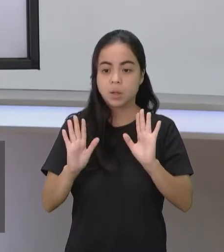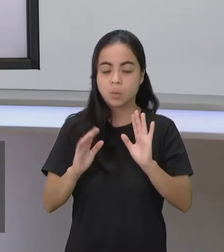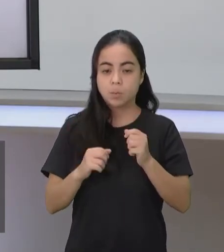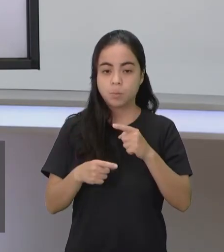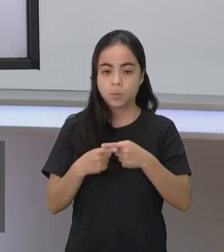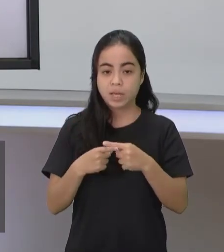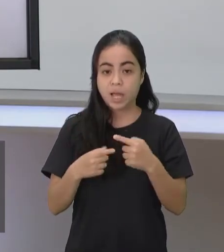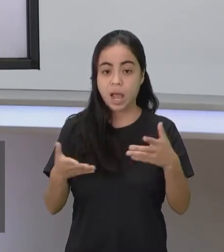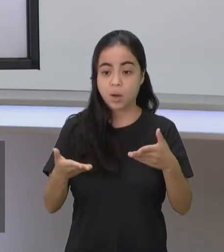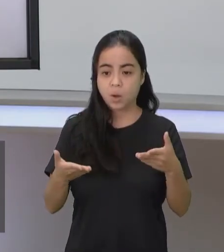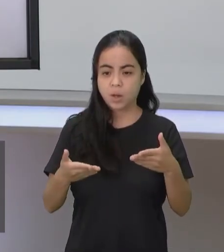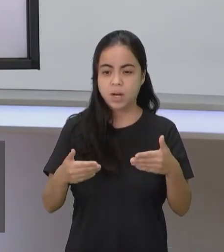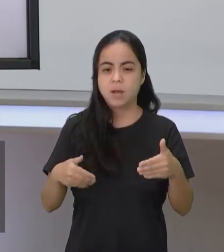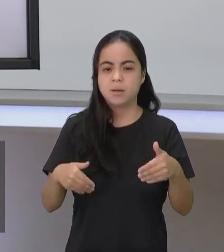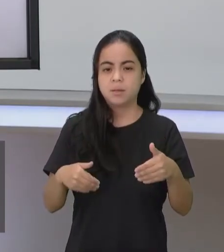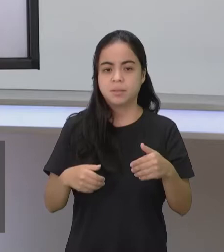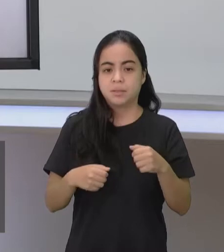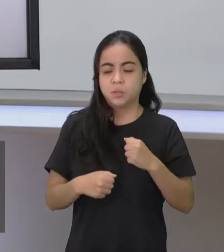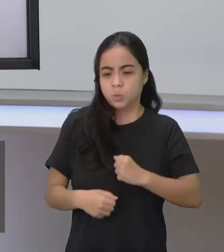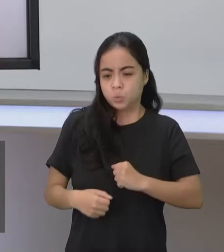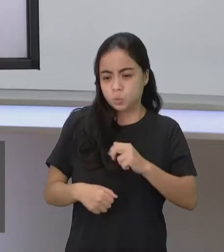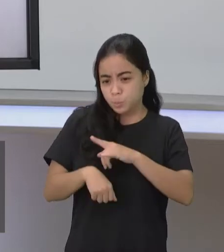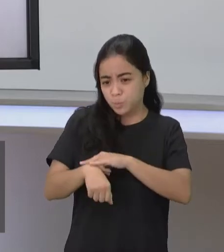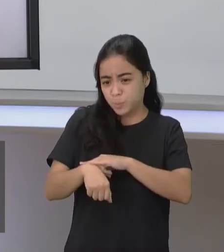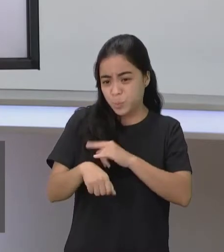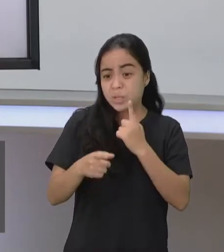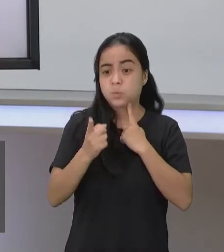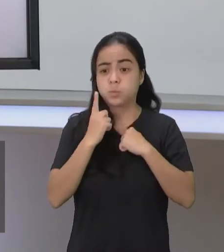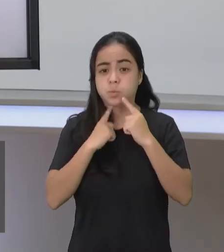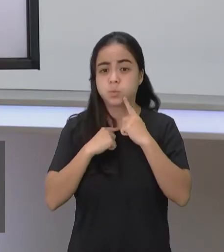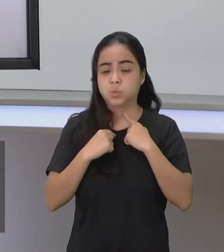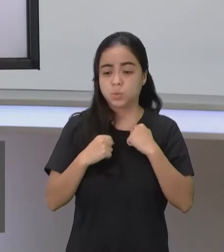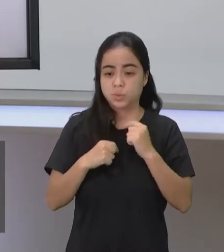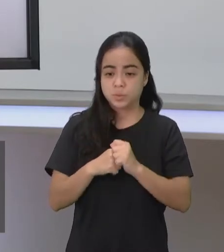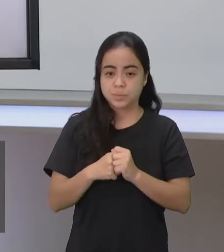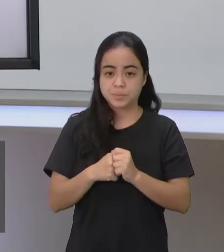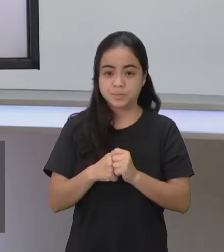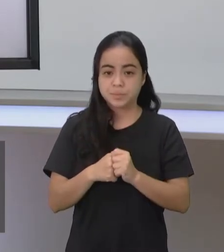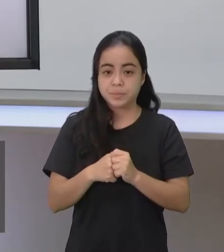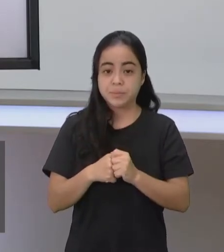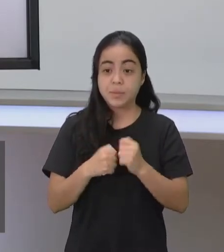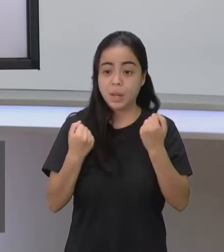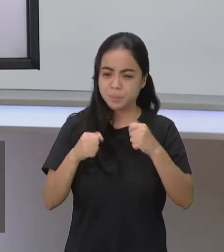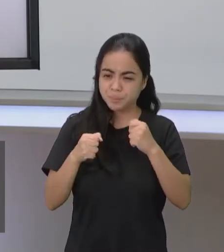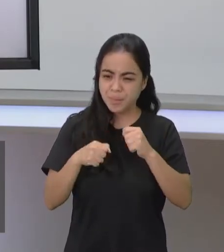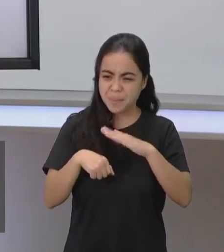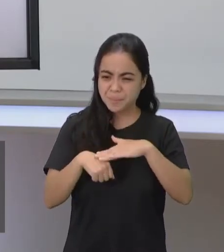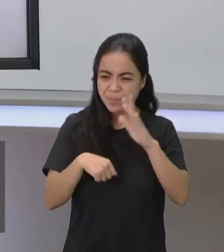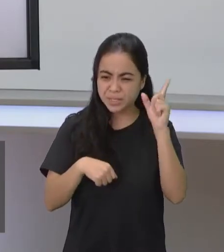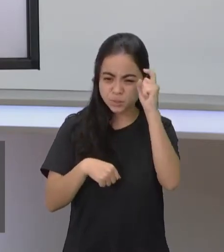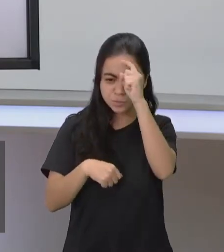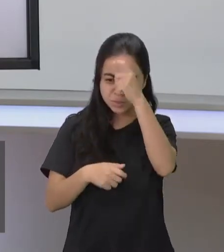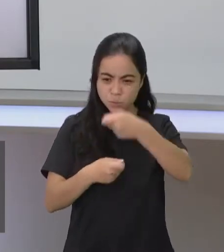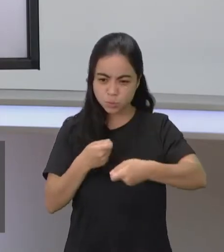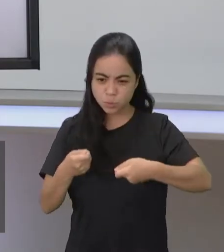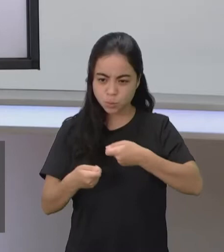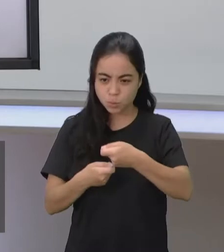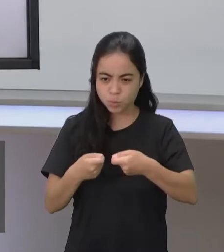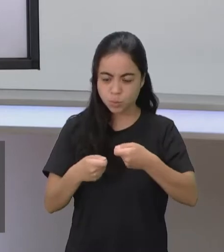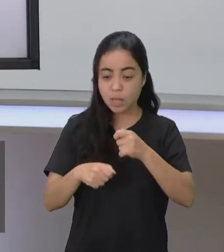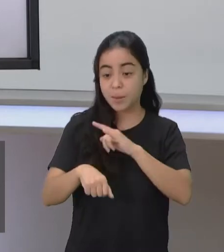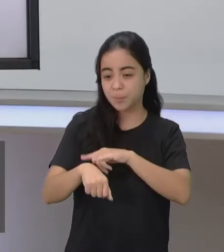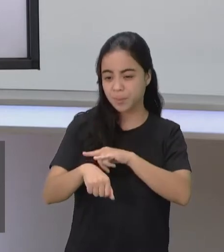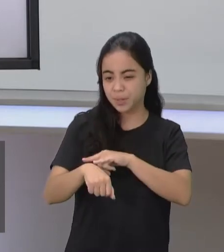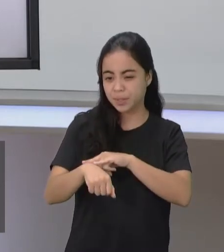aqui, sei lá, morrendo de vontade de fazer xixi, que é uma das necessidades mais difíceis de se controlar, né? Que é a nossa necessidade de ir ao